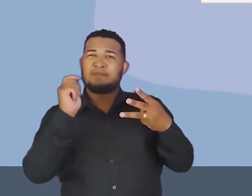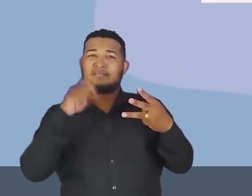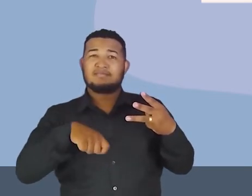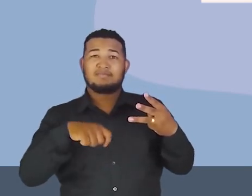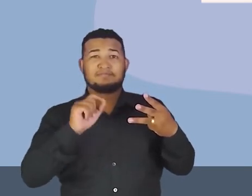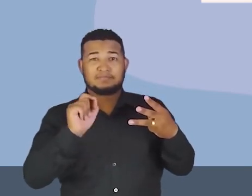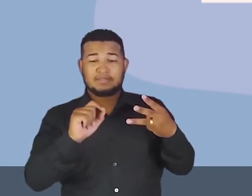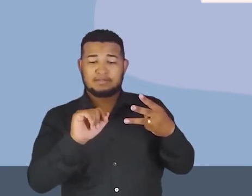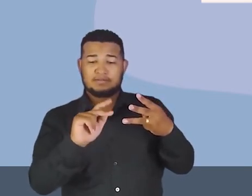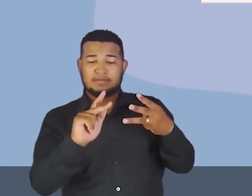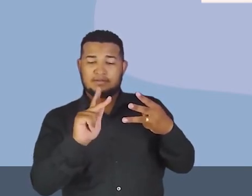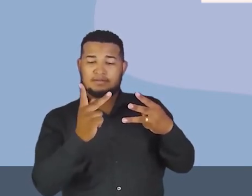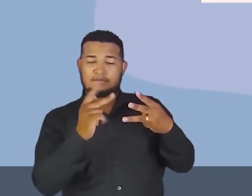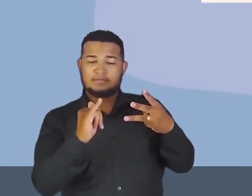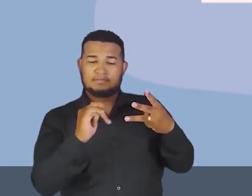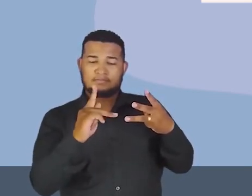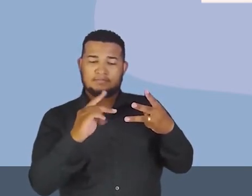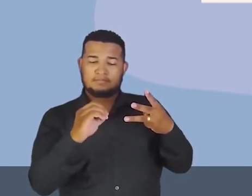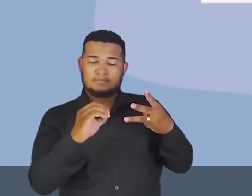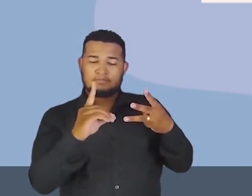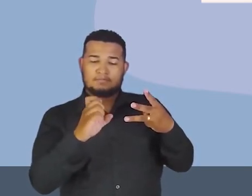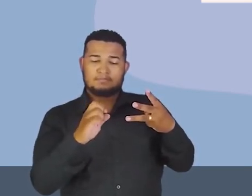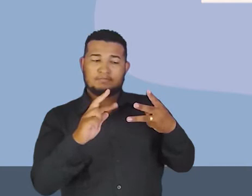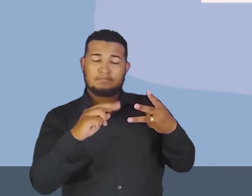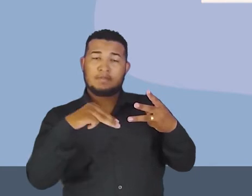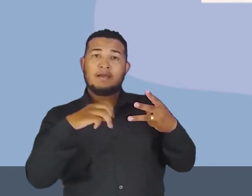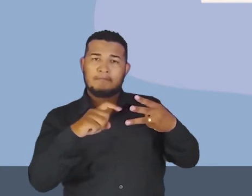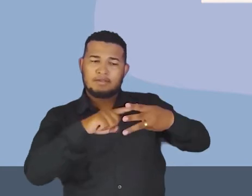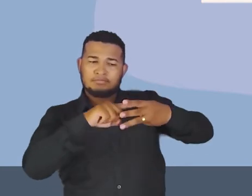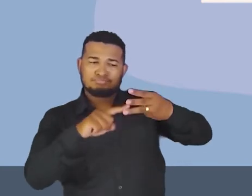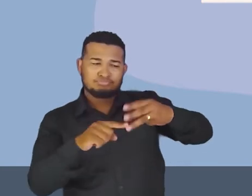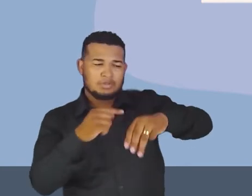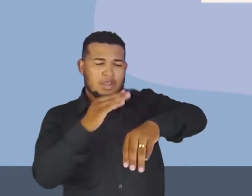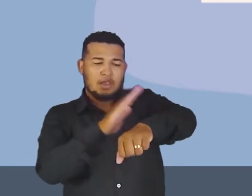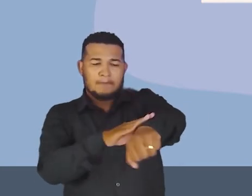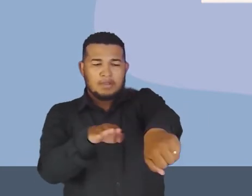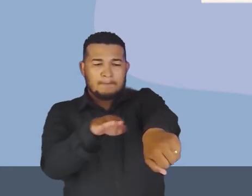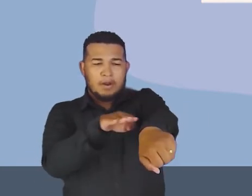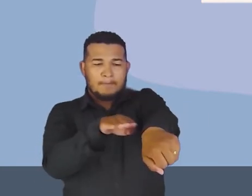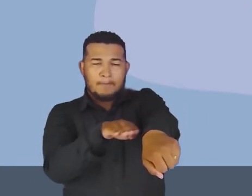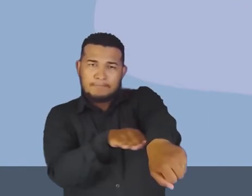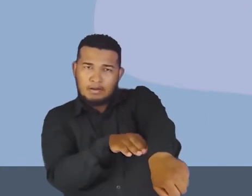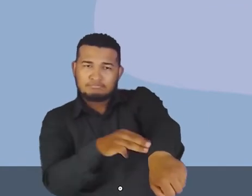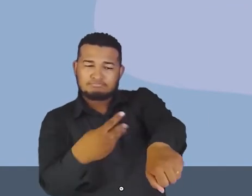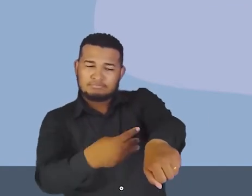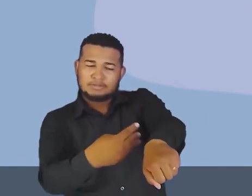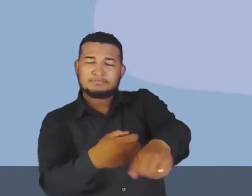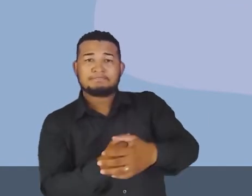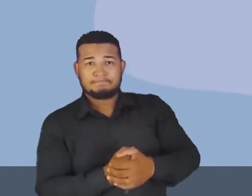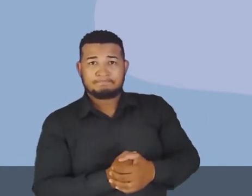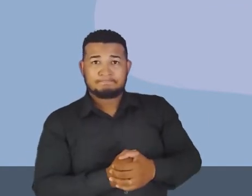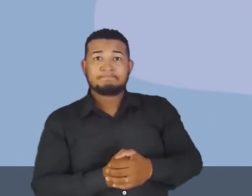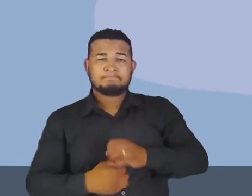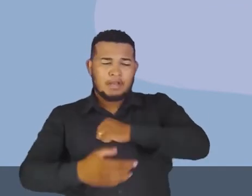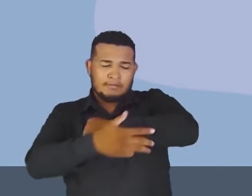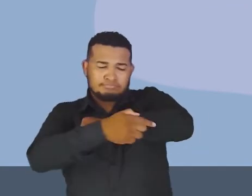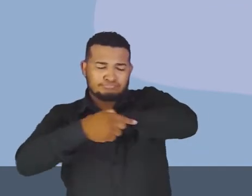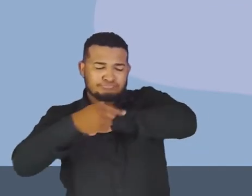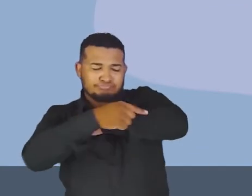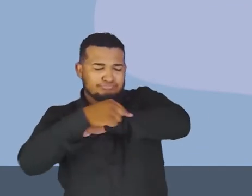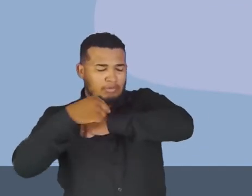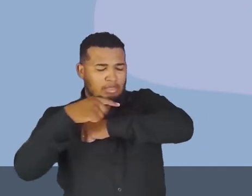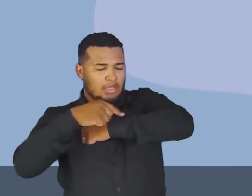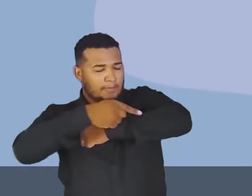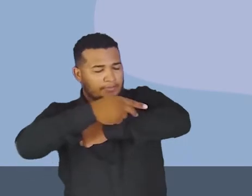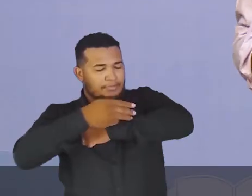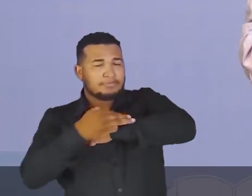perceber a hipoderme, que é uma terceira camada da nossa pele, certo? Bem, então nós podemos,